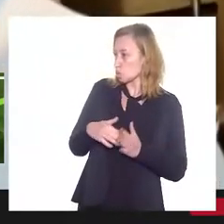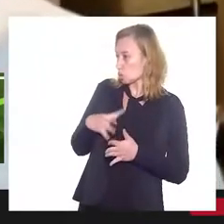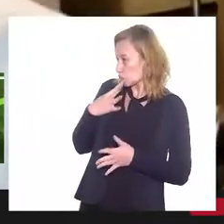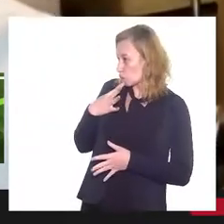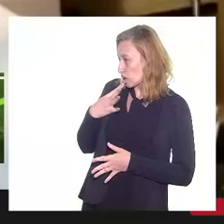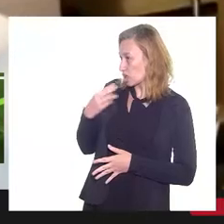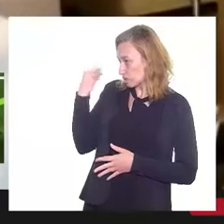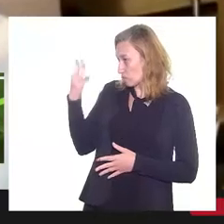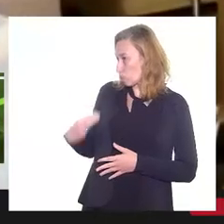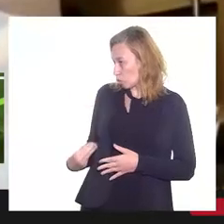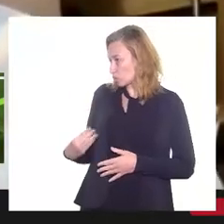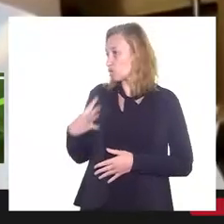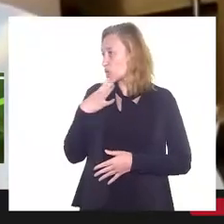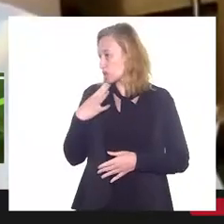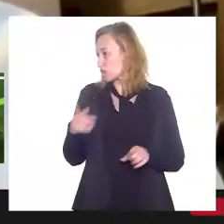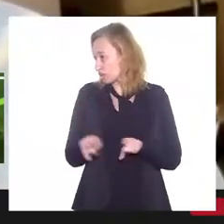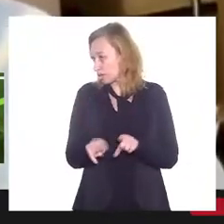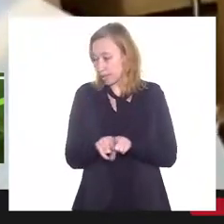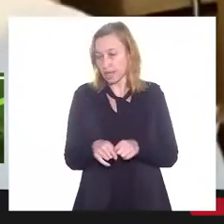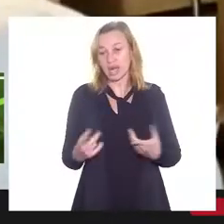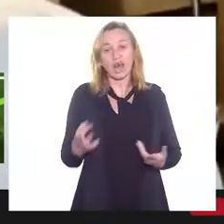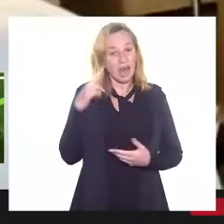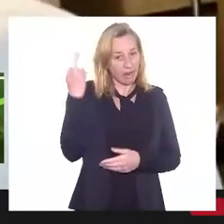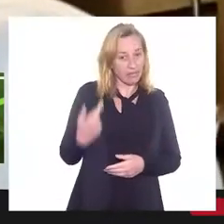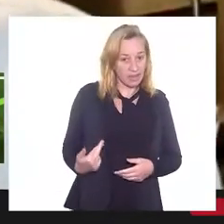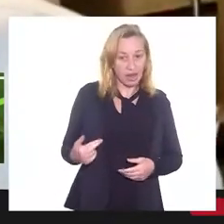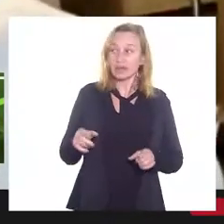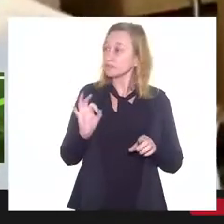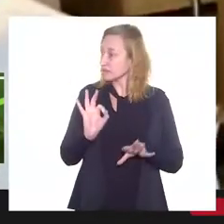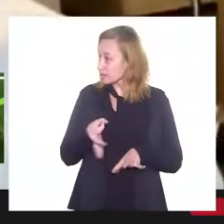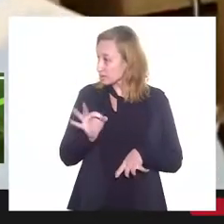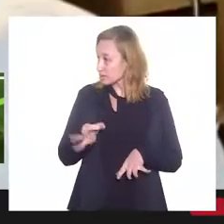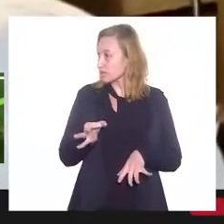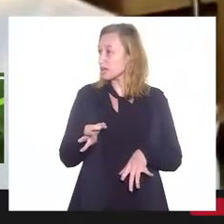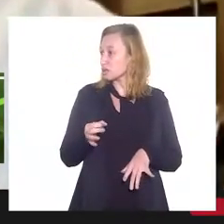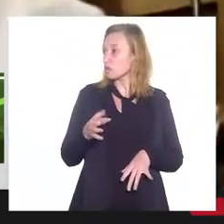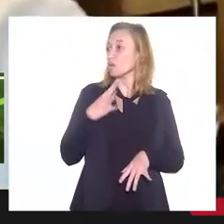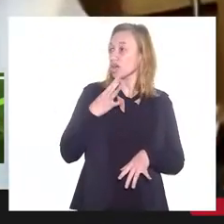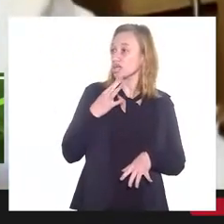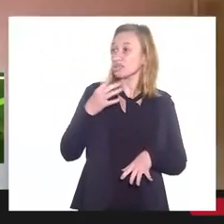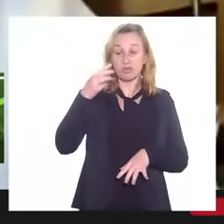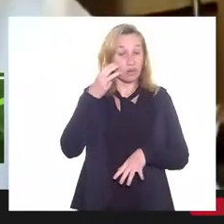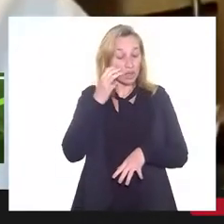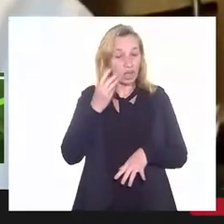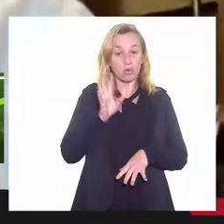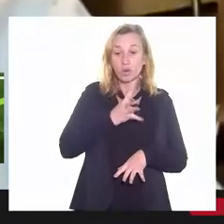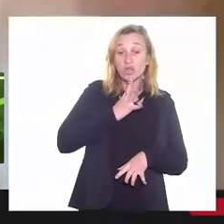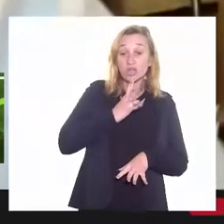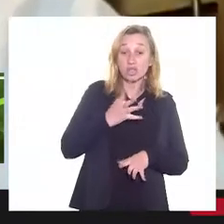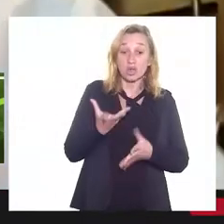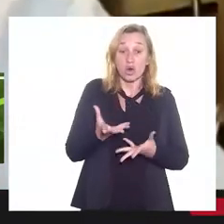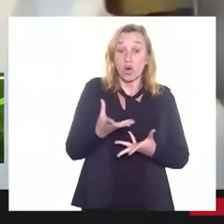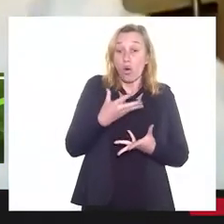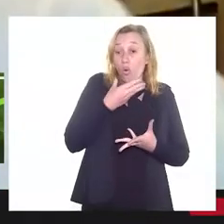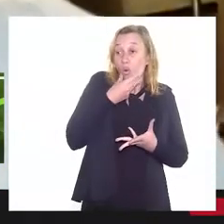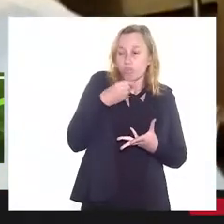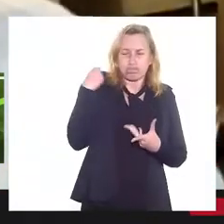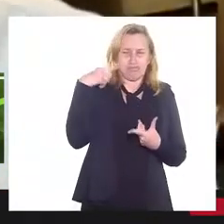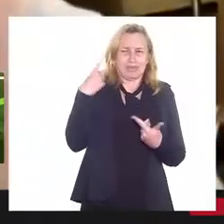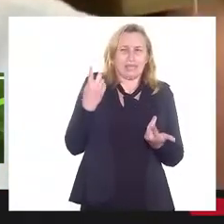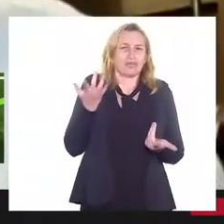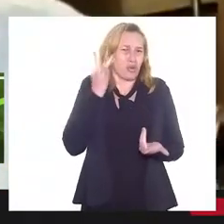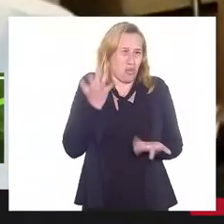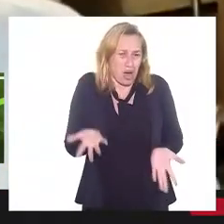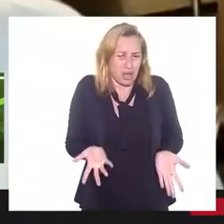Oi Renata Souza óptico USB mesmo jeito sei